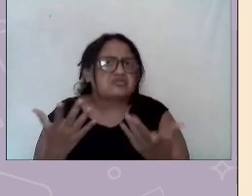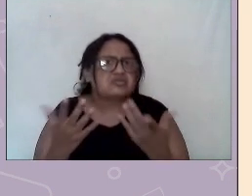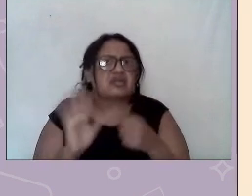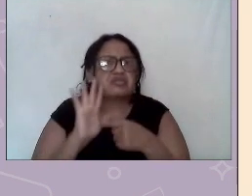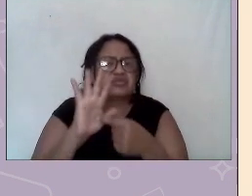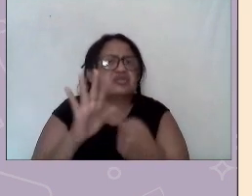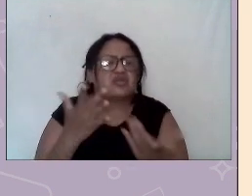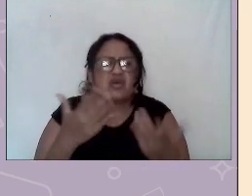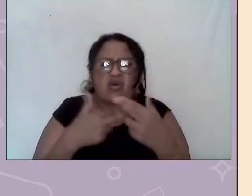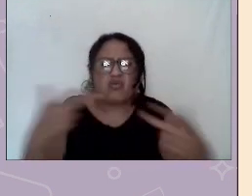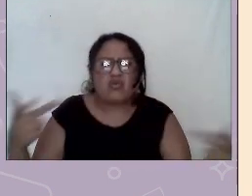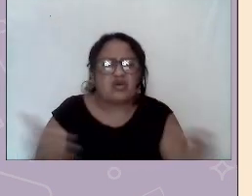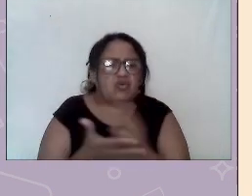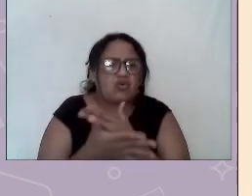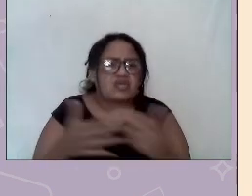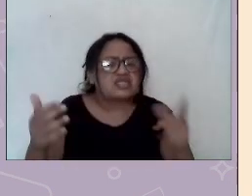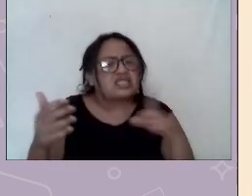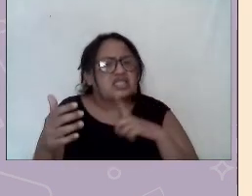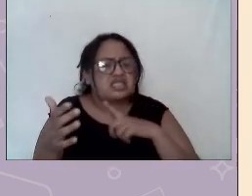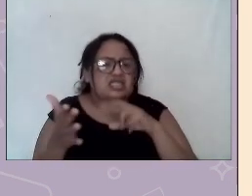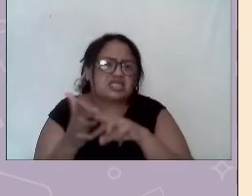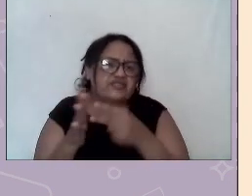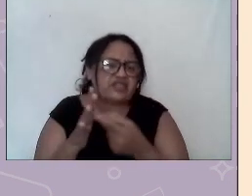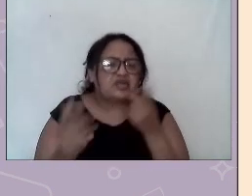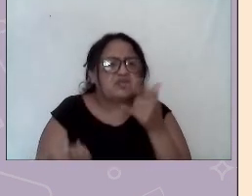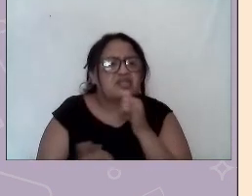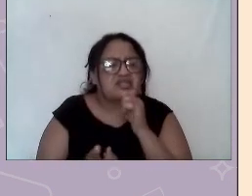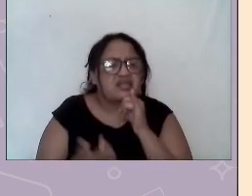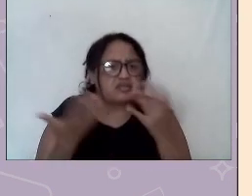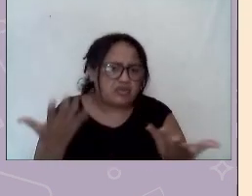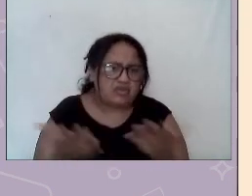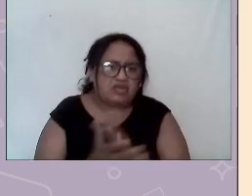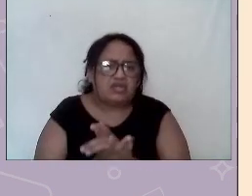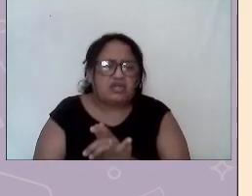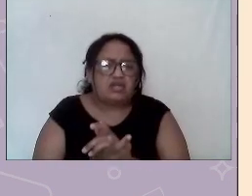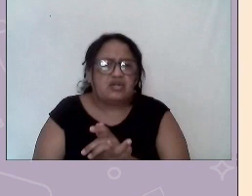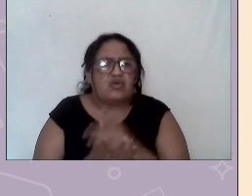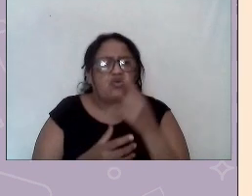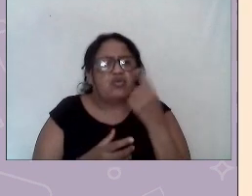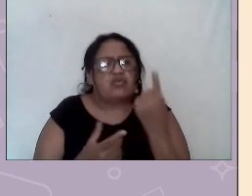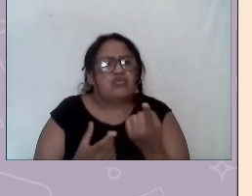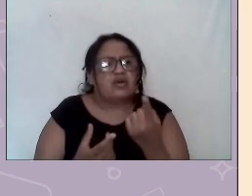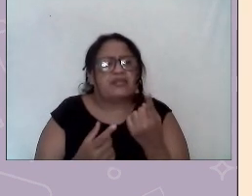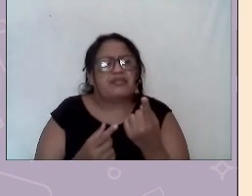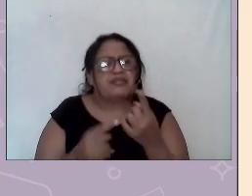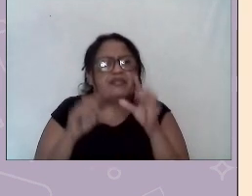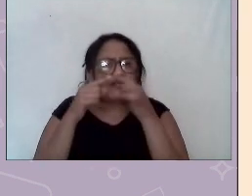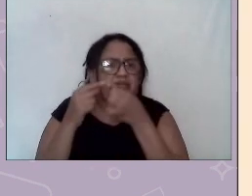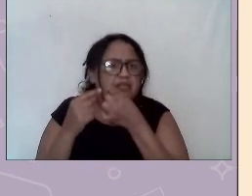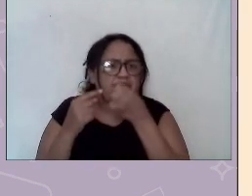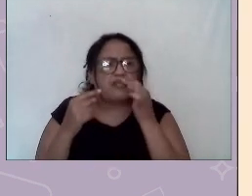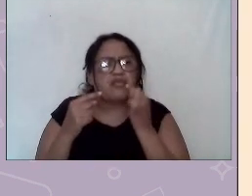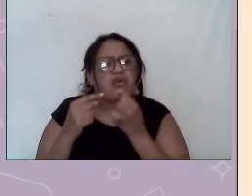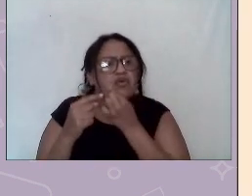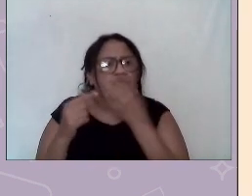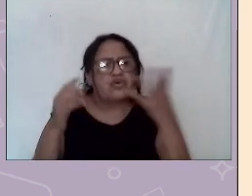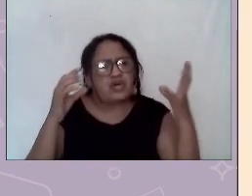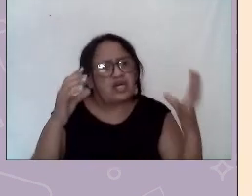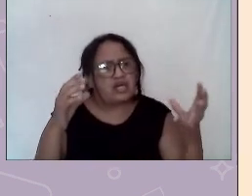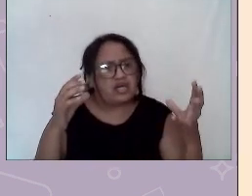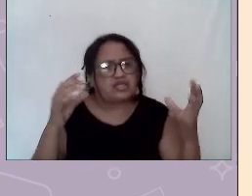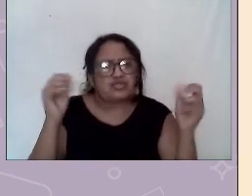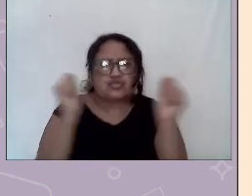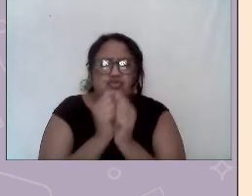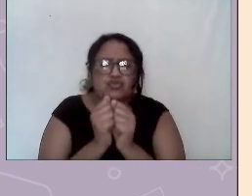coisas que tinham significado por exemplo uma boca somada a um pão